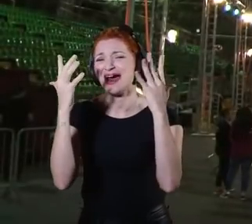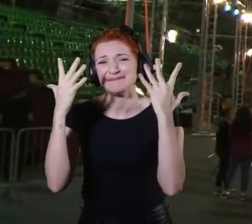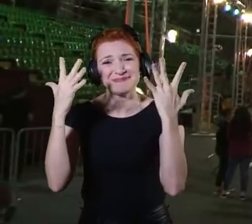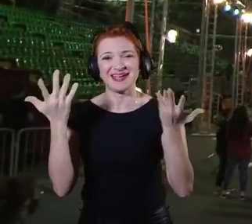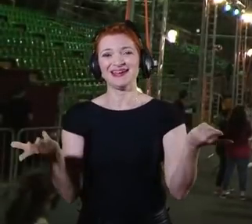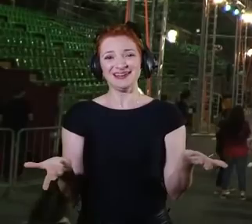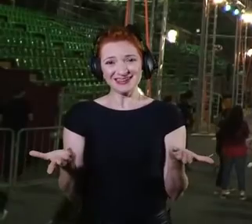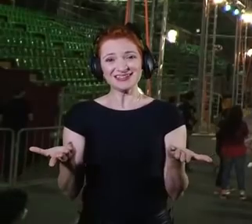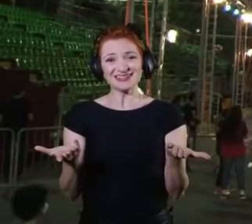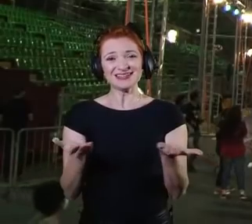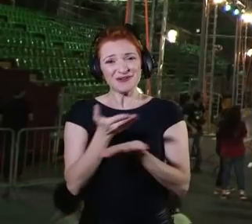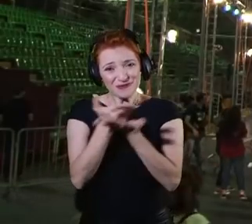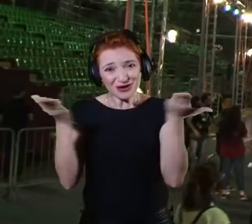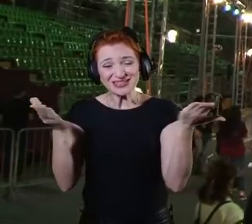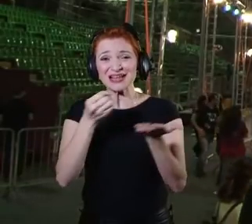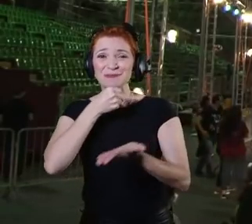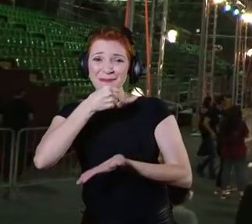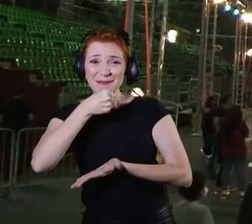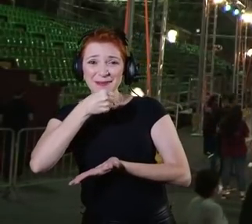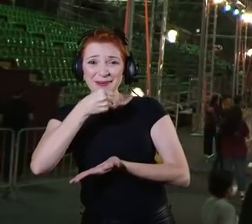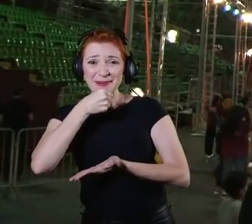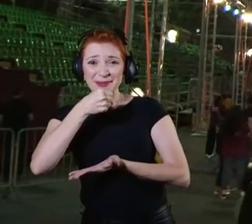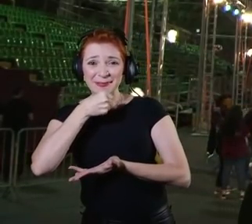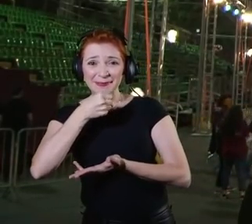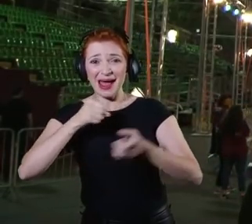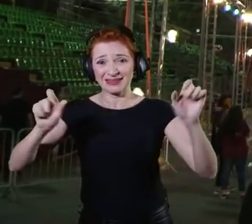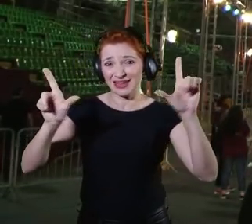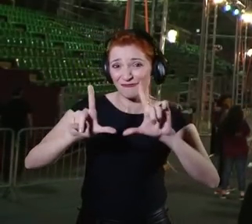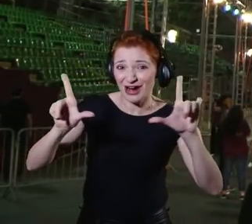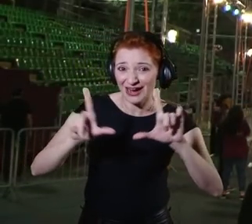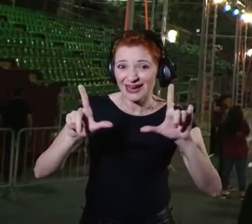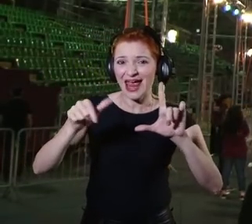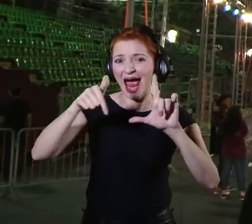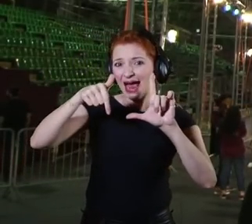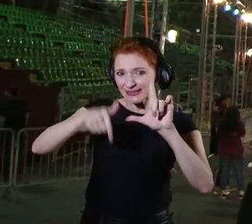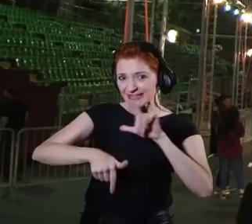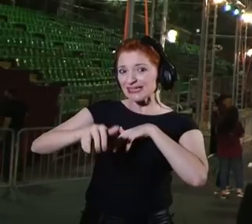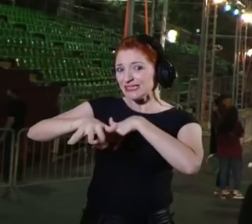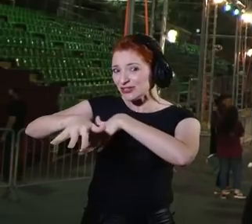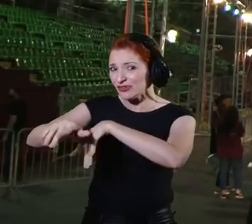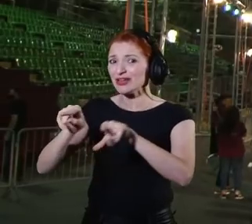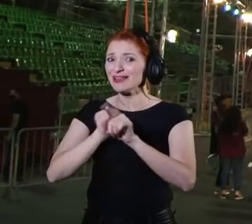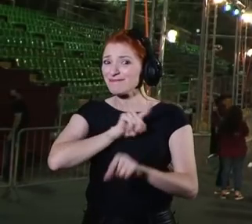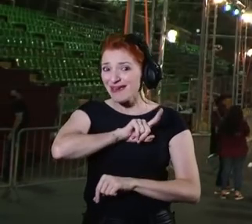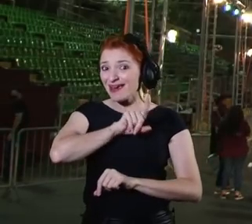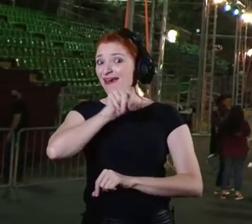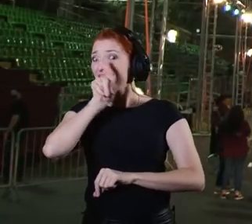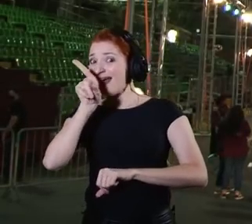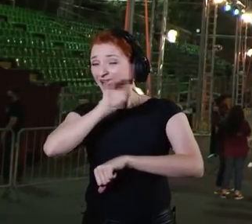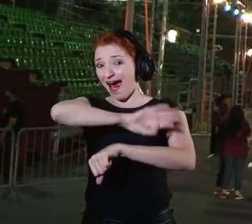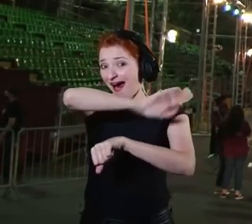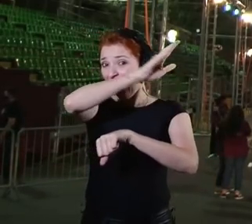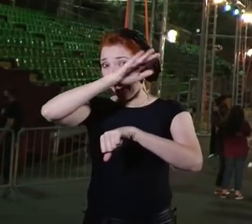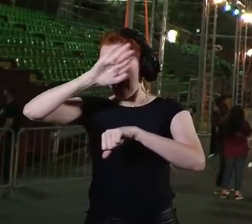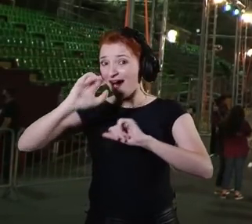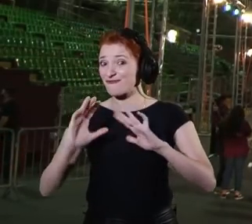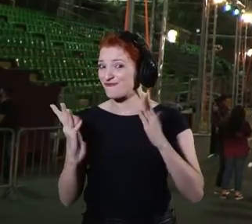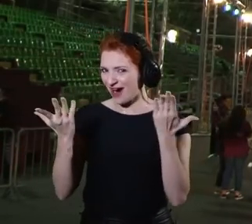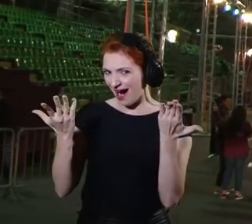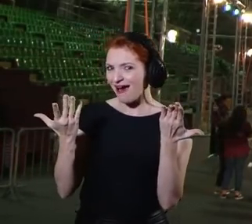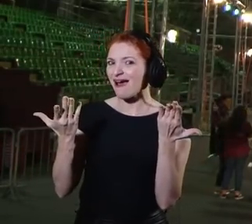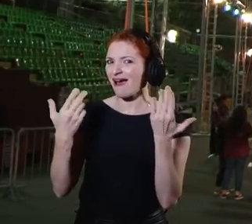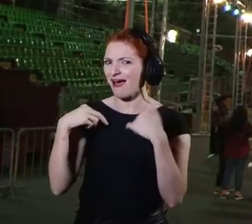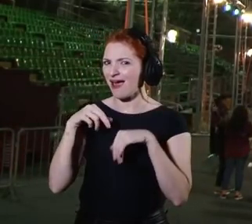vocês também pelas transmissões que vocês estão fazendo, tanto aqui no desfile, quanto lá da própria Festa da Uva. Tenho